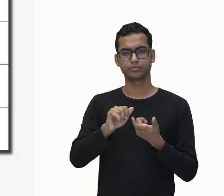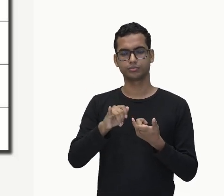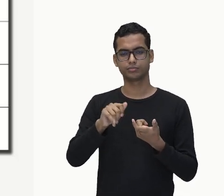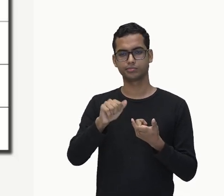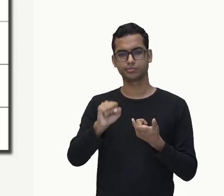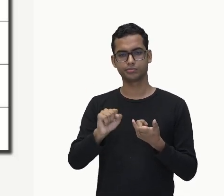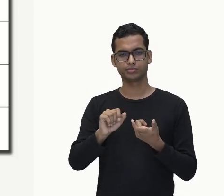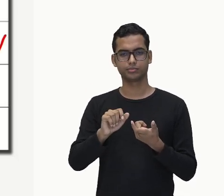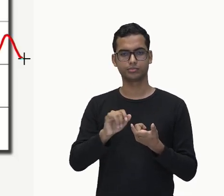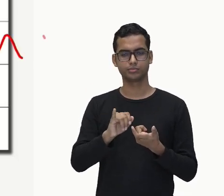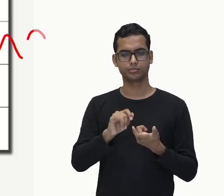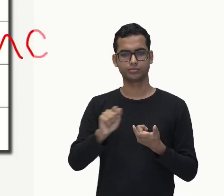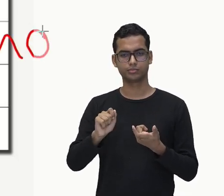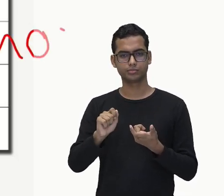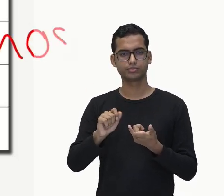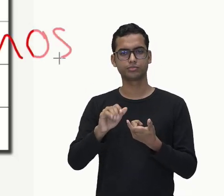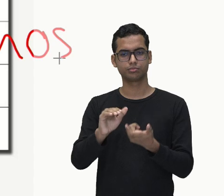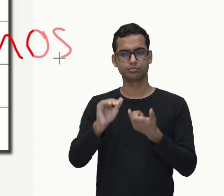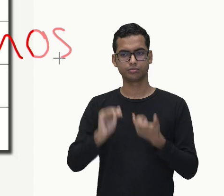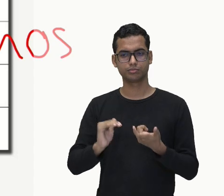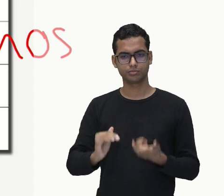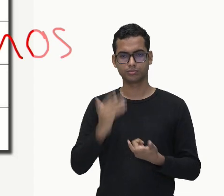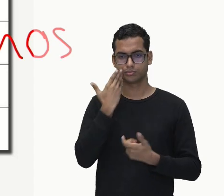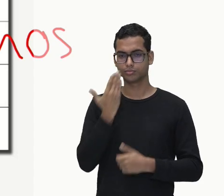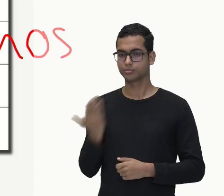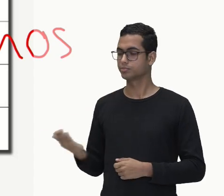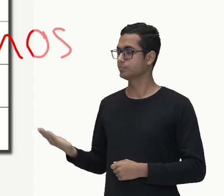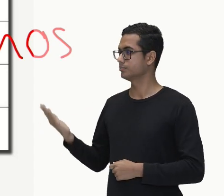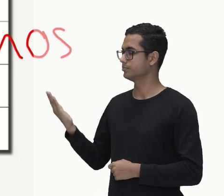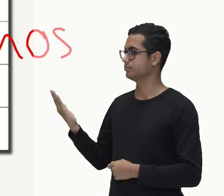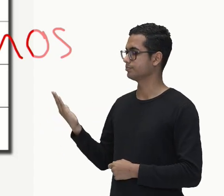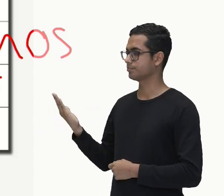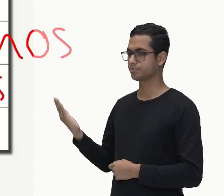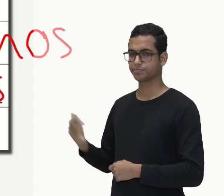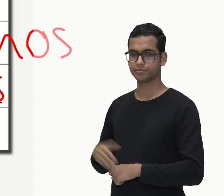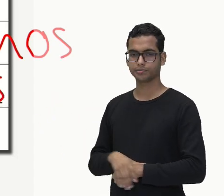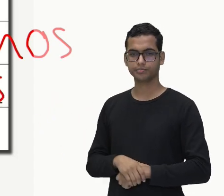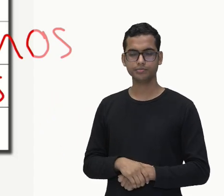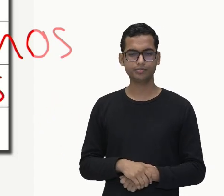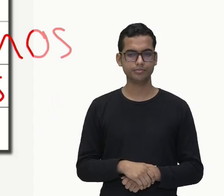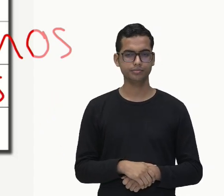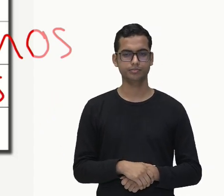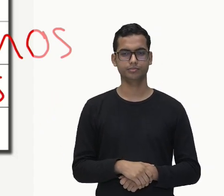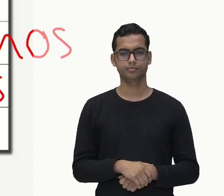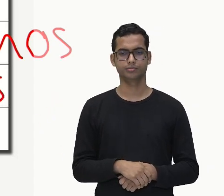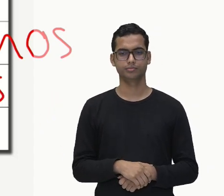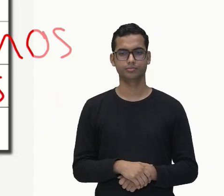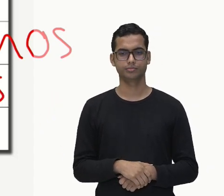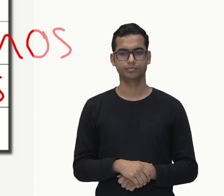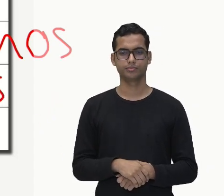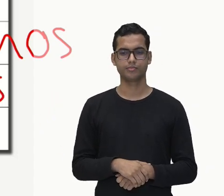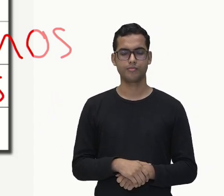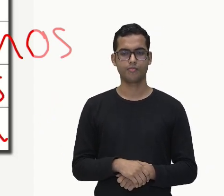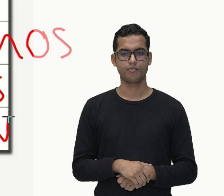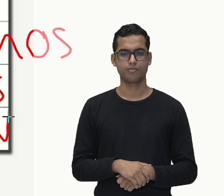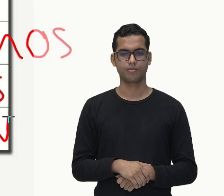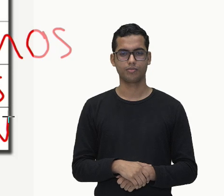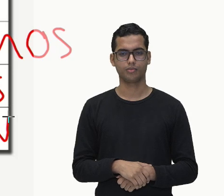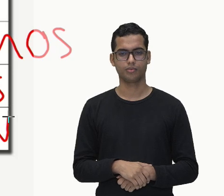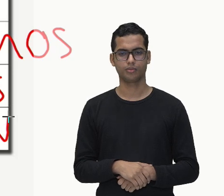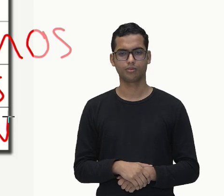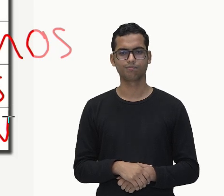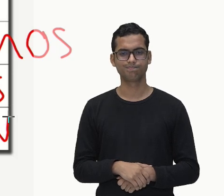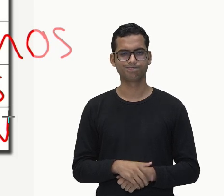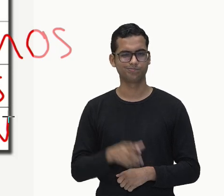nosotros vivíamos, vosotros vivíais e eles viviam. É muito legal,